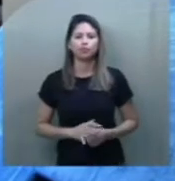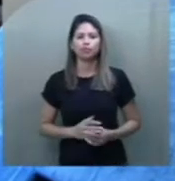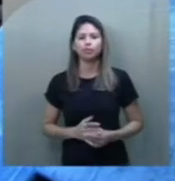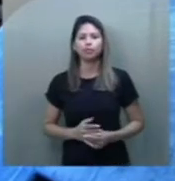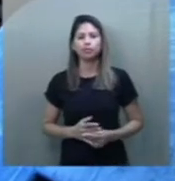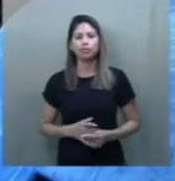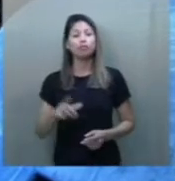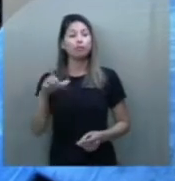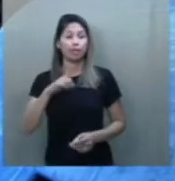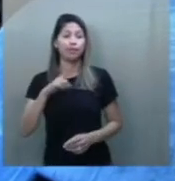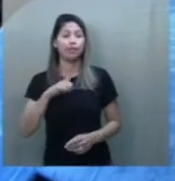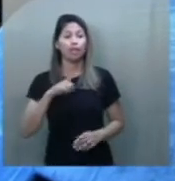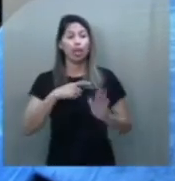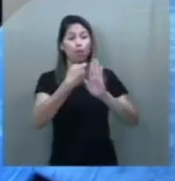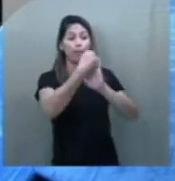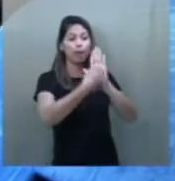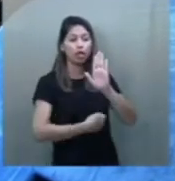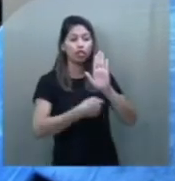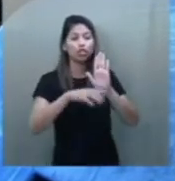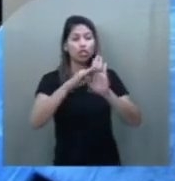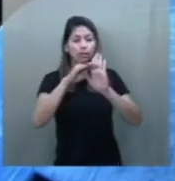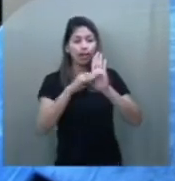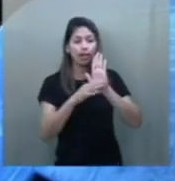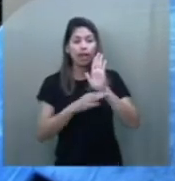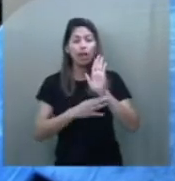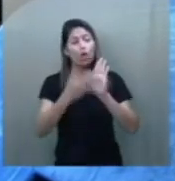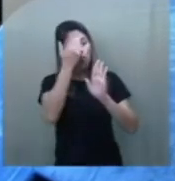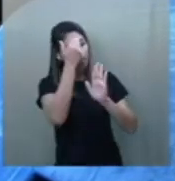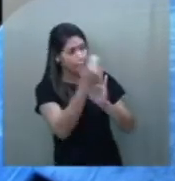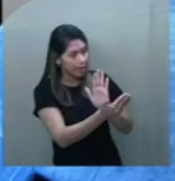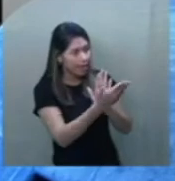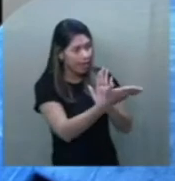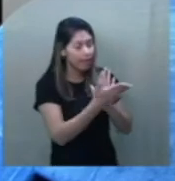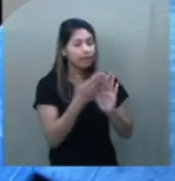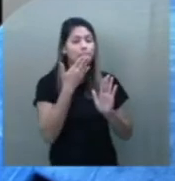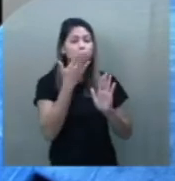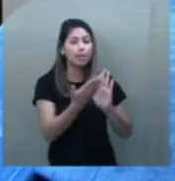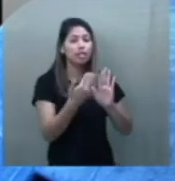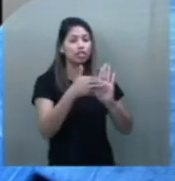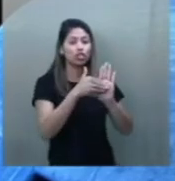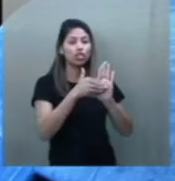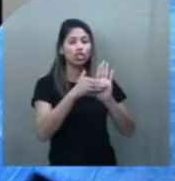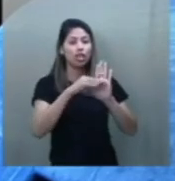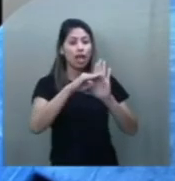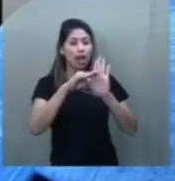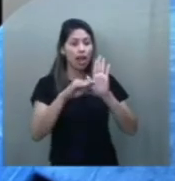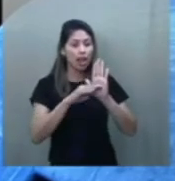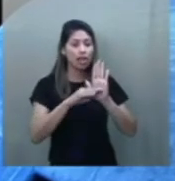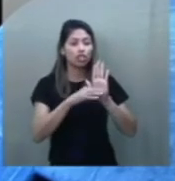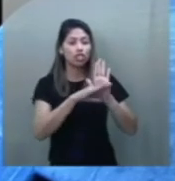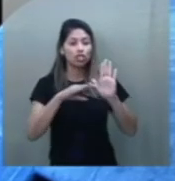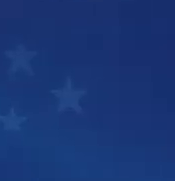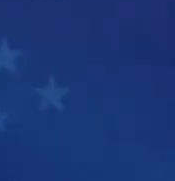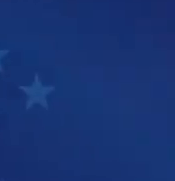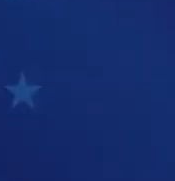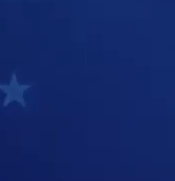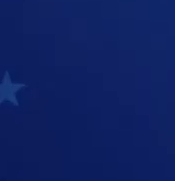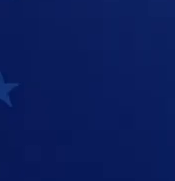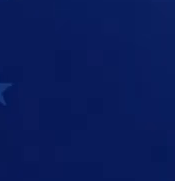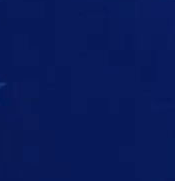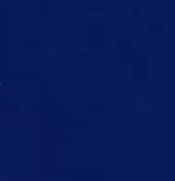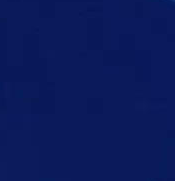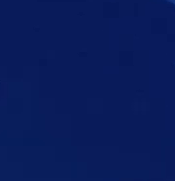Nós temos uma lista de oradores, agradeço o senador Marcos Rogério, mas pede a palavra pela ordem o senador Jacques Wagner.